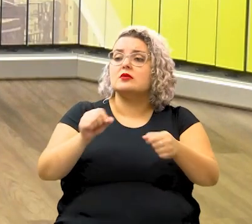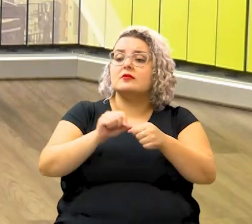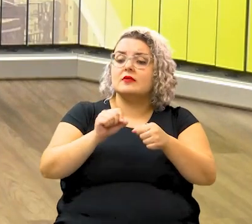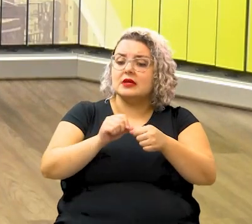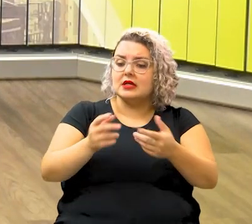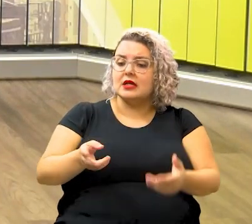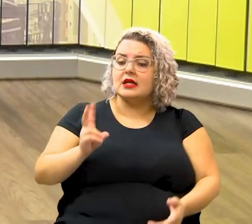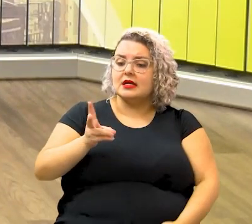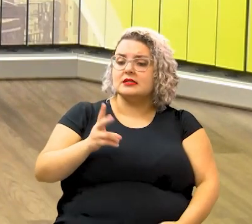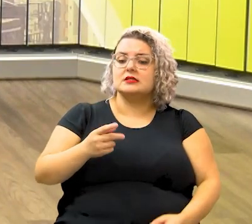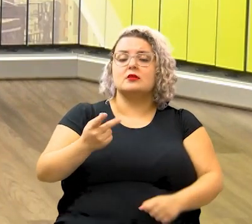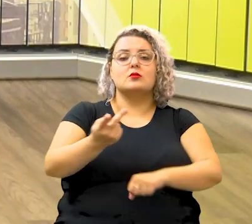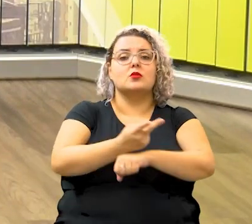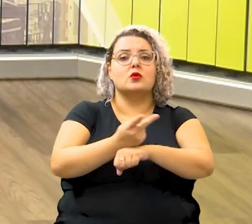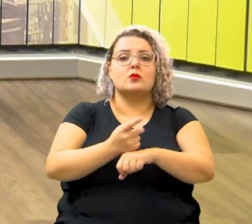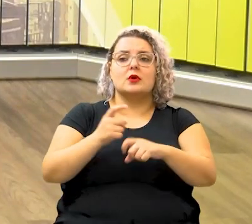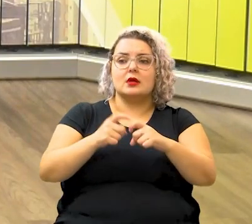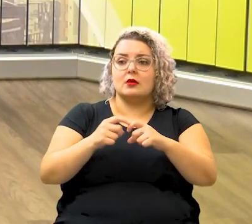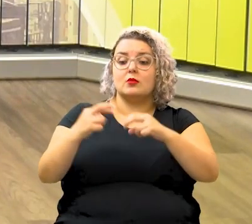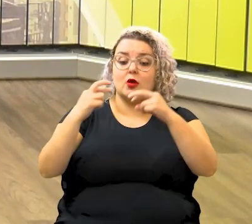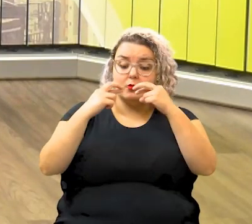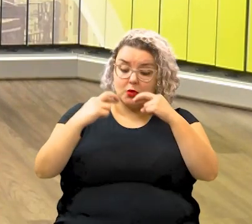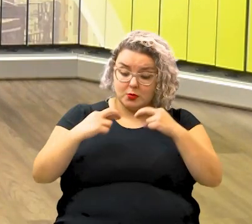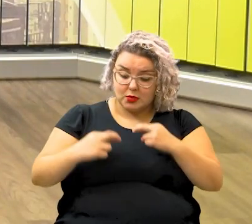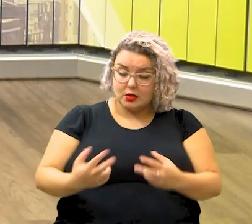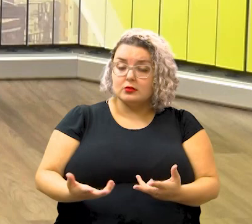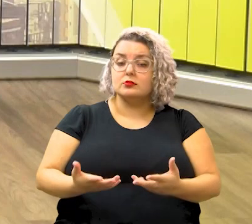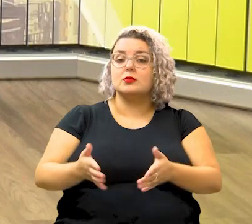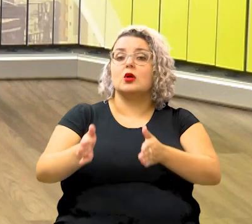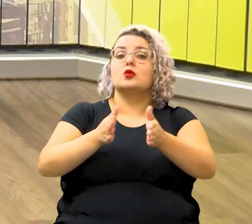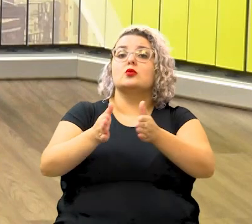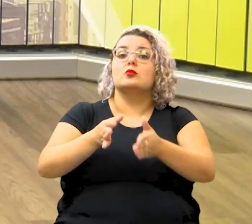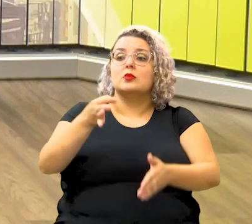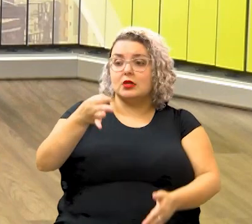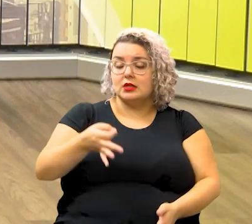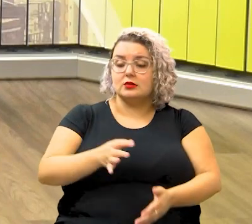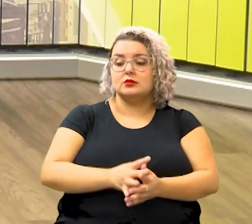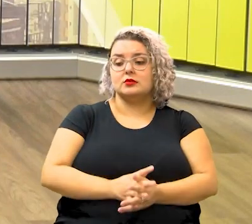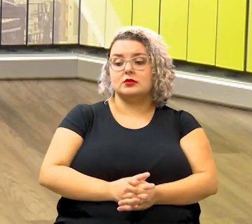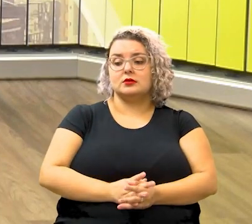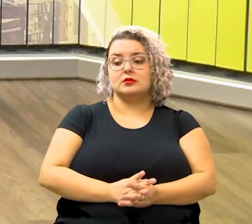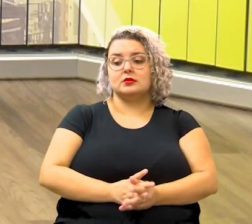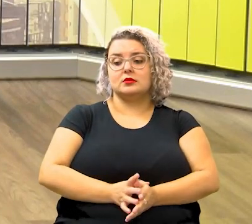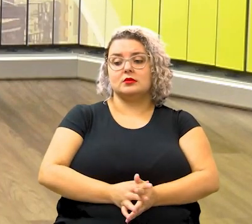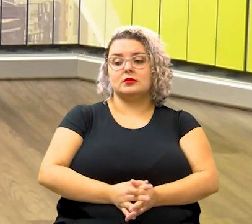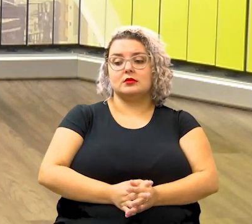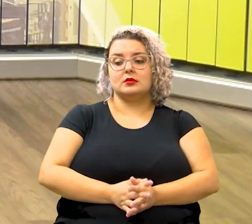deve fazer, né? É sempre procurar um médico, fazer aquele check-up no período certo?